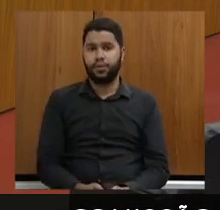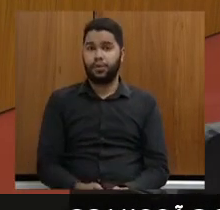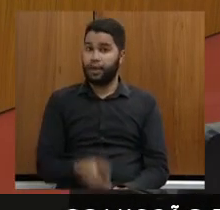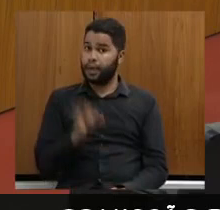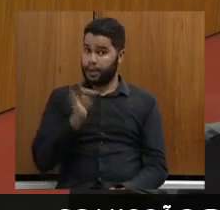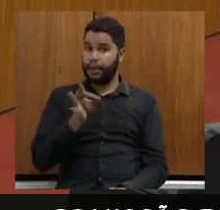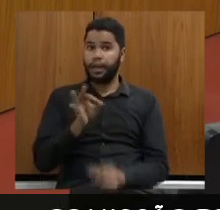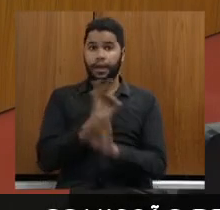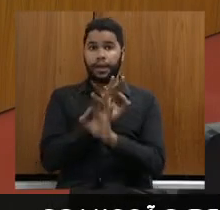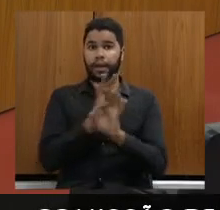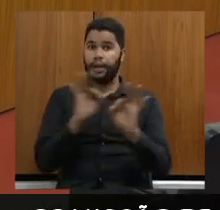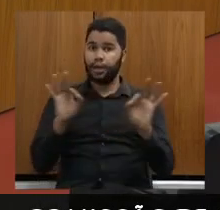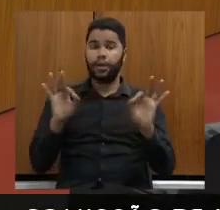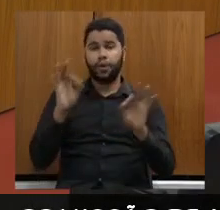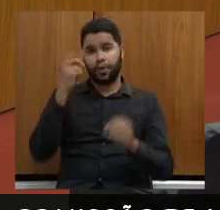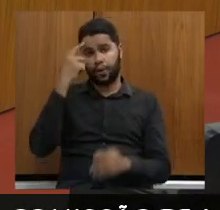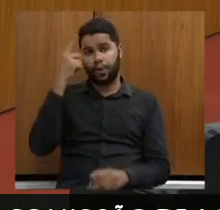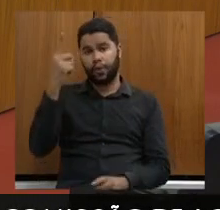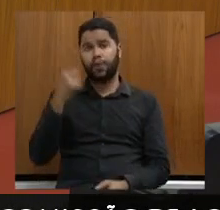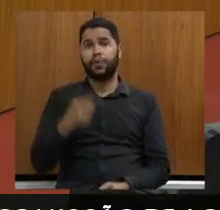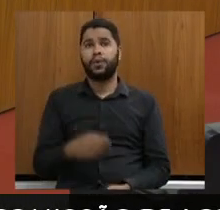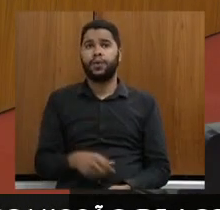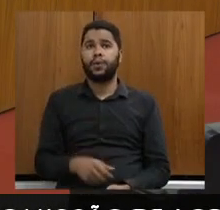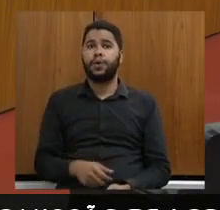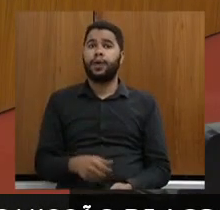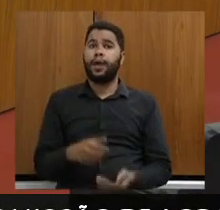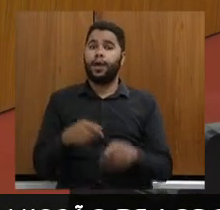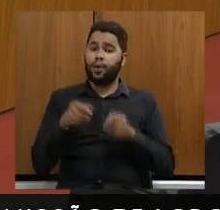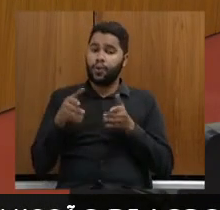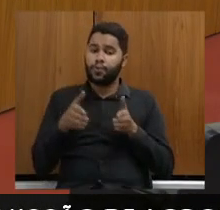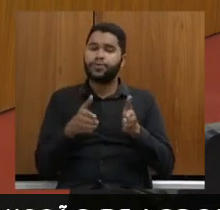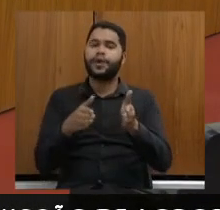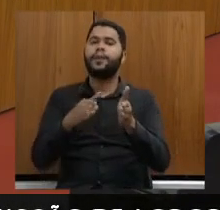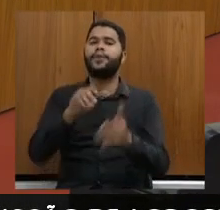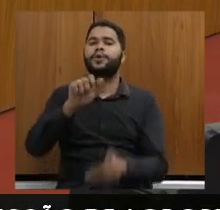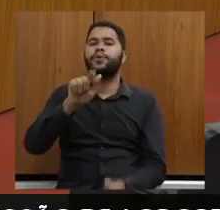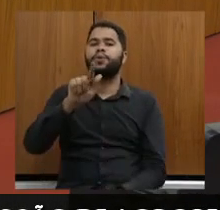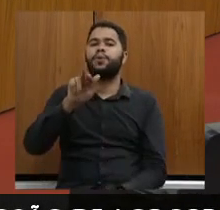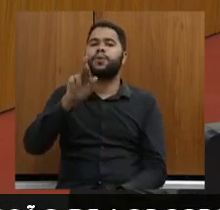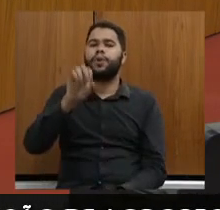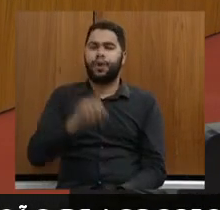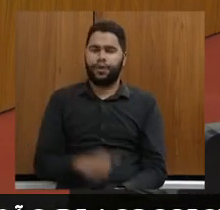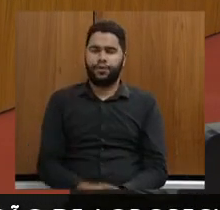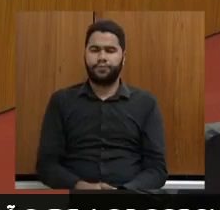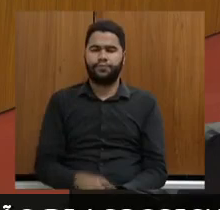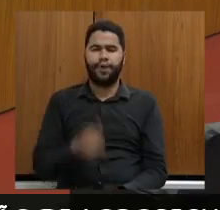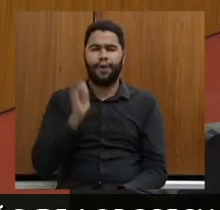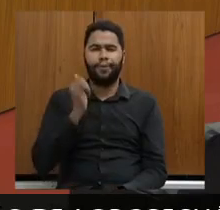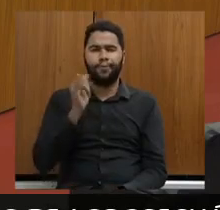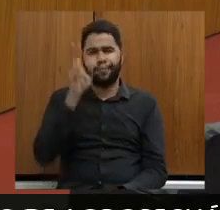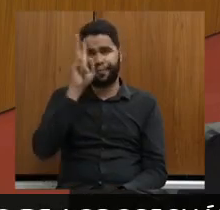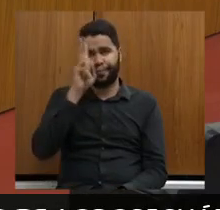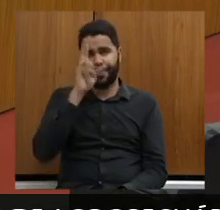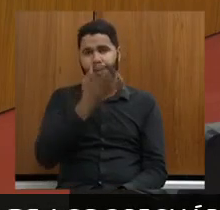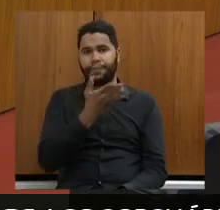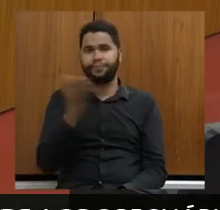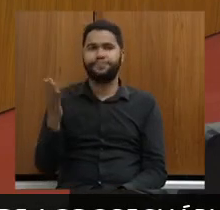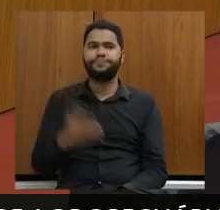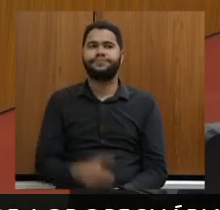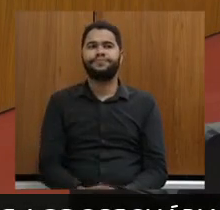excelente ideia para camisolas camiso Agro deixa deixa eu contar uma historinha para a vossas